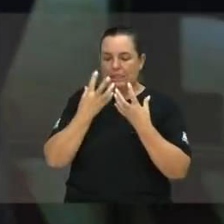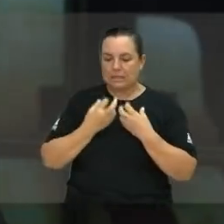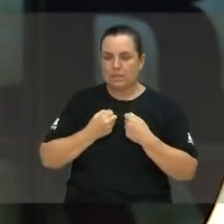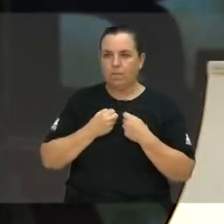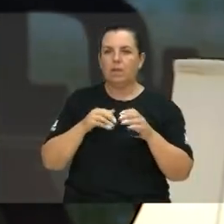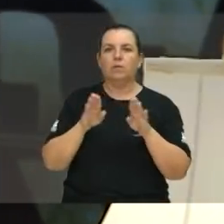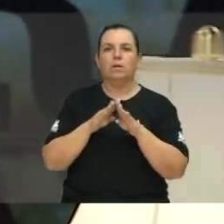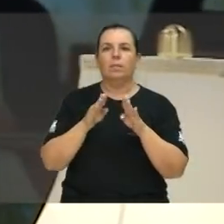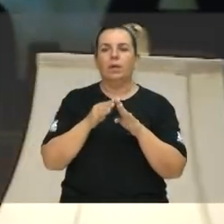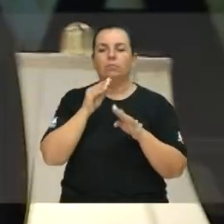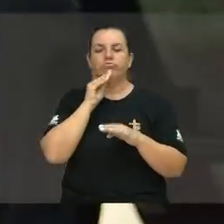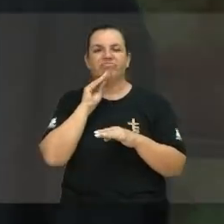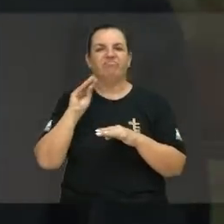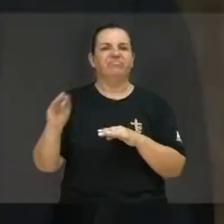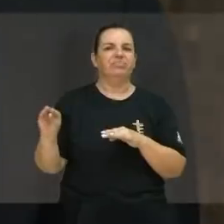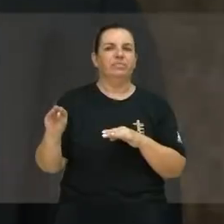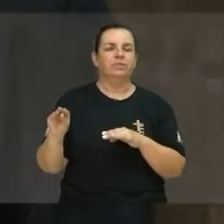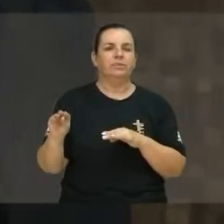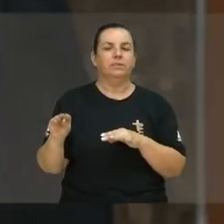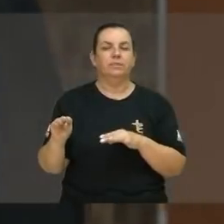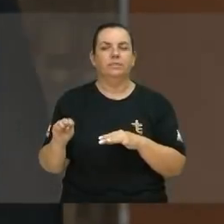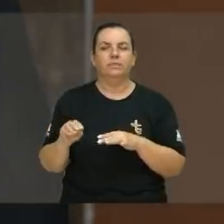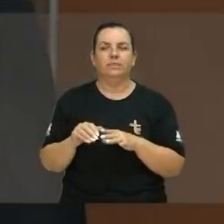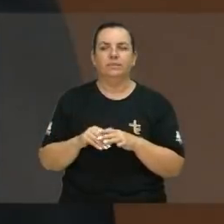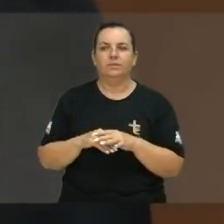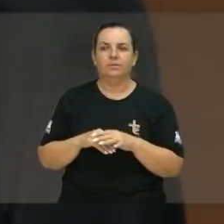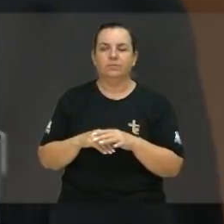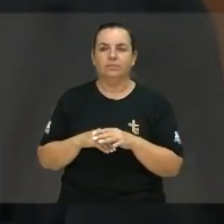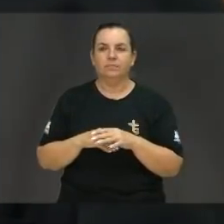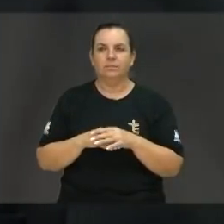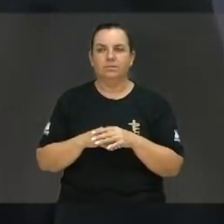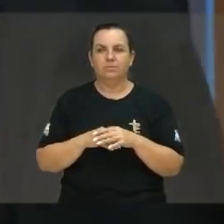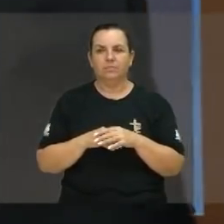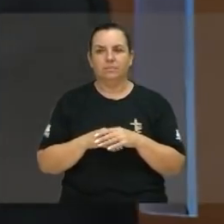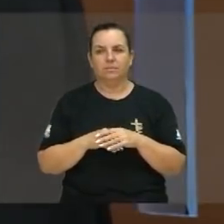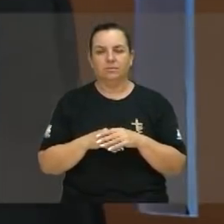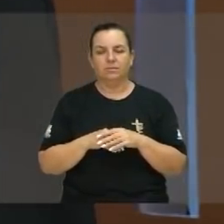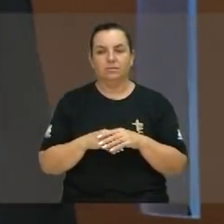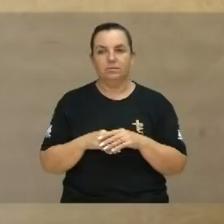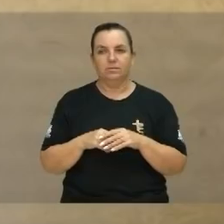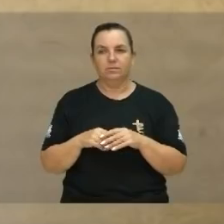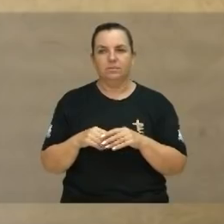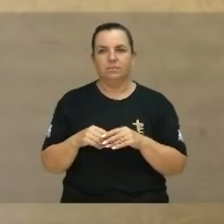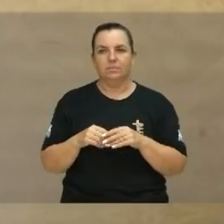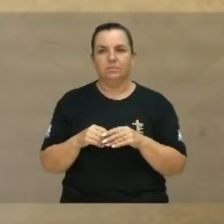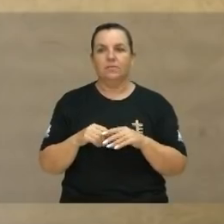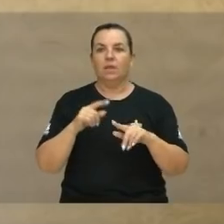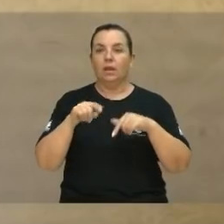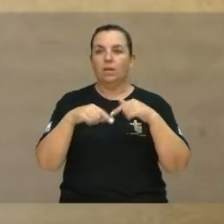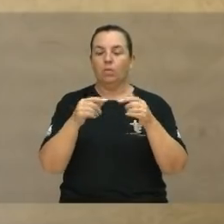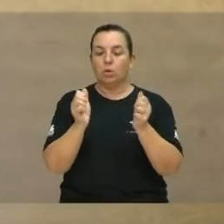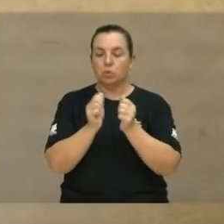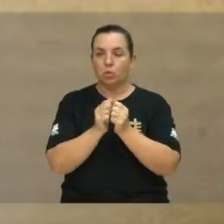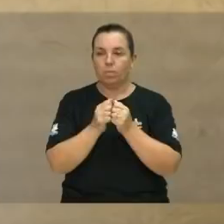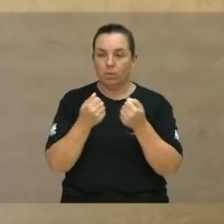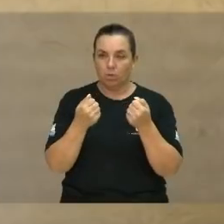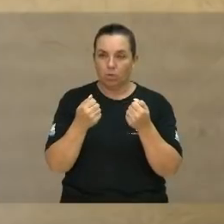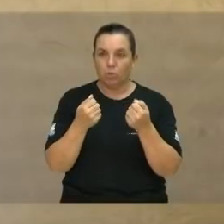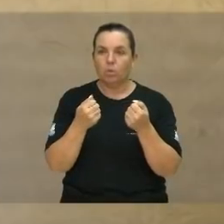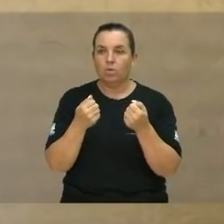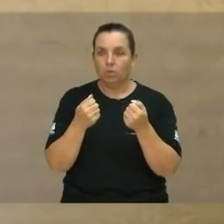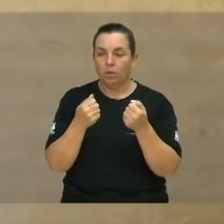rejeitou mais um pouquinho william vamos até o versículo 30 e eu não interrompo depois do pão